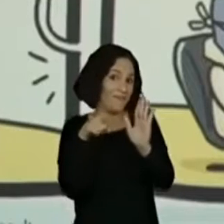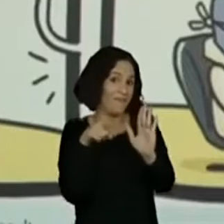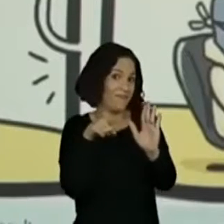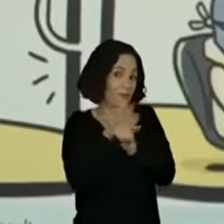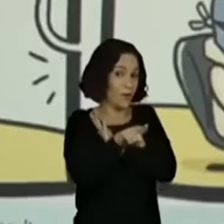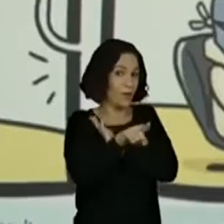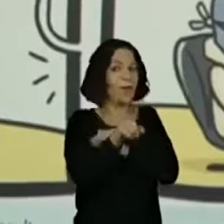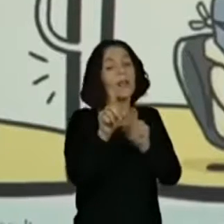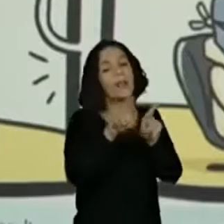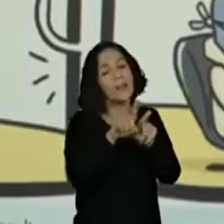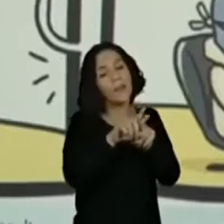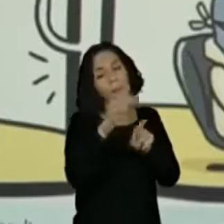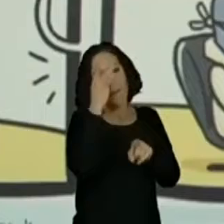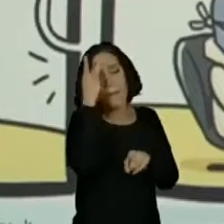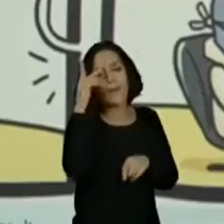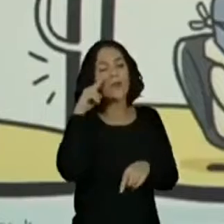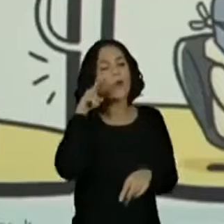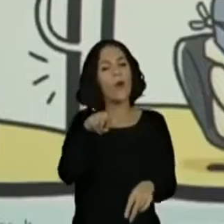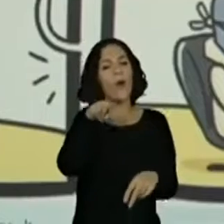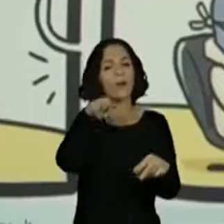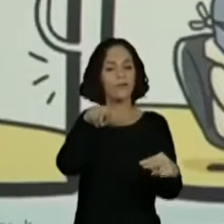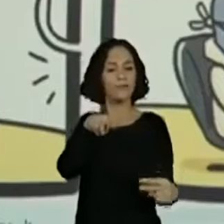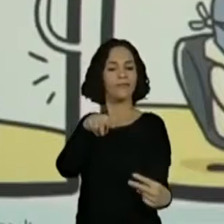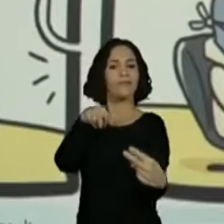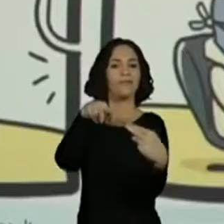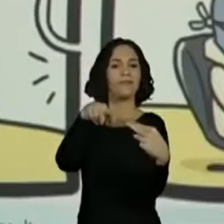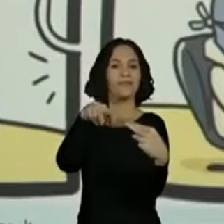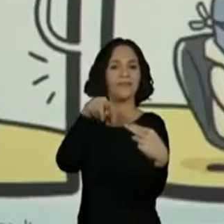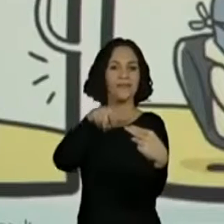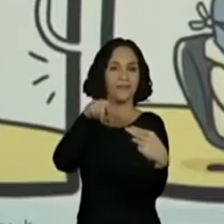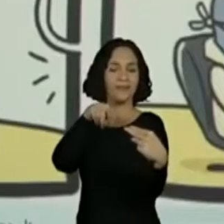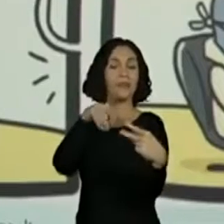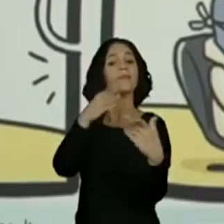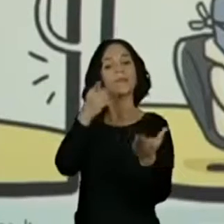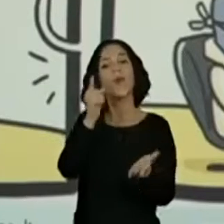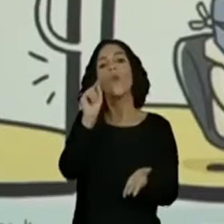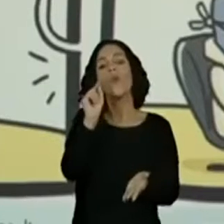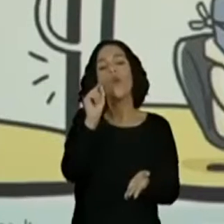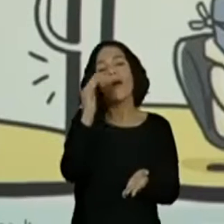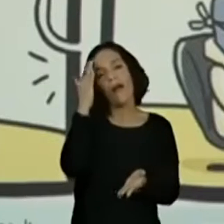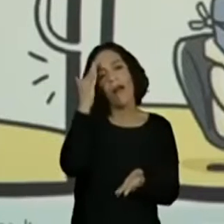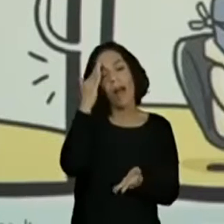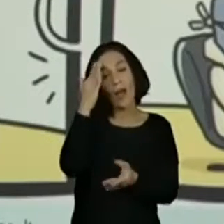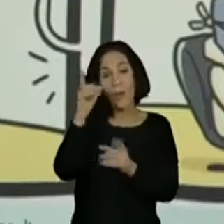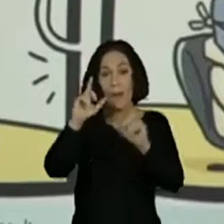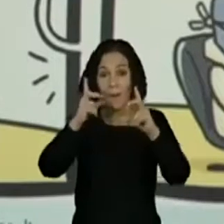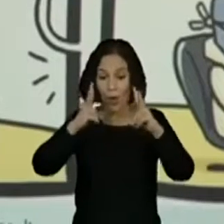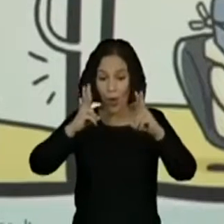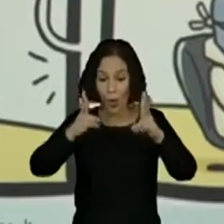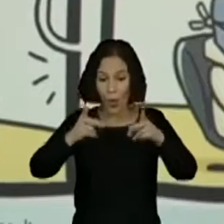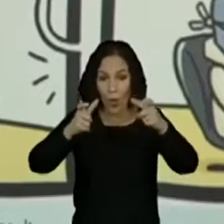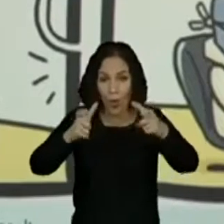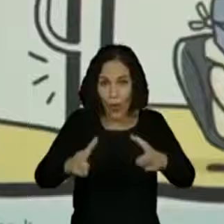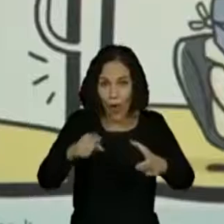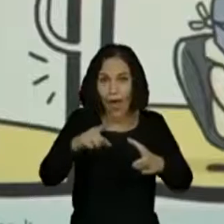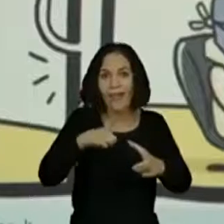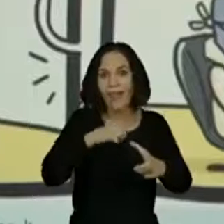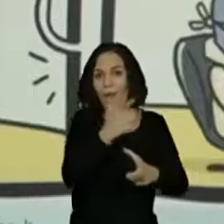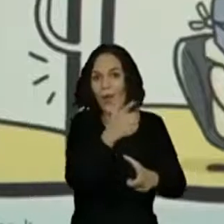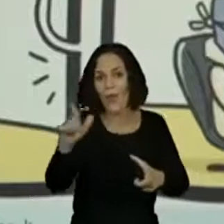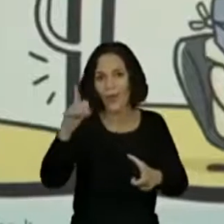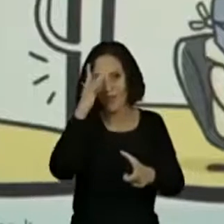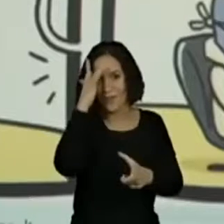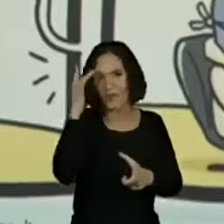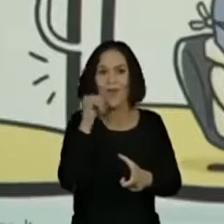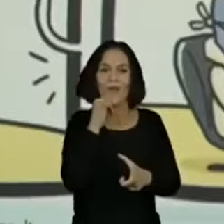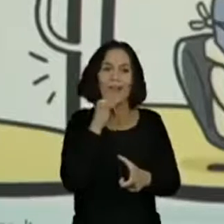uma pessoa. Olhando para frente, né? De uma pessoa, de uma personagem, olhando para frente. Olhando para frente. E a gente tem a indicação que é ele